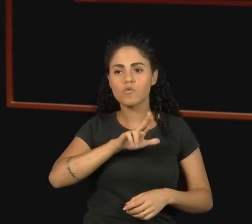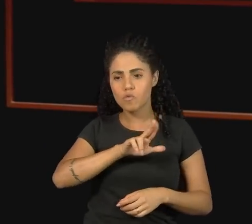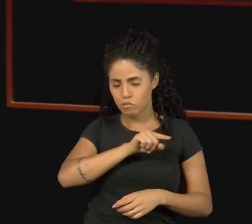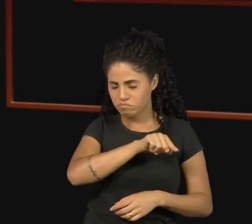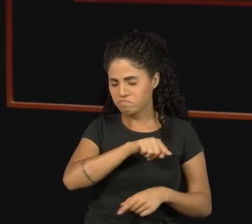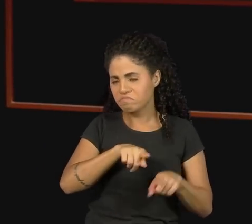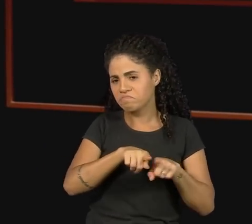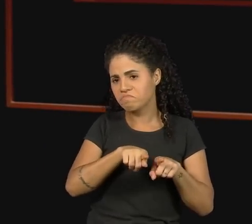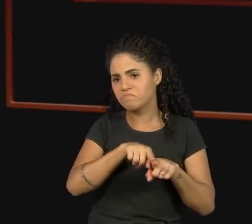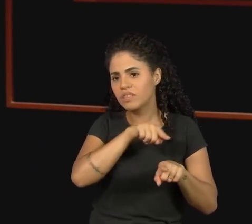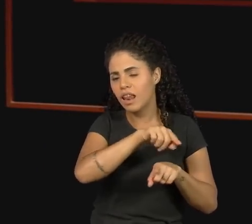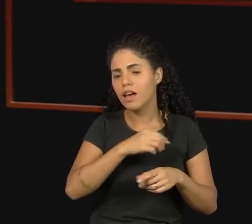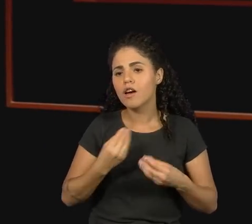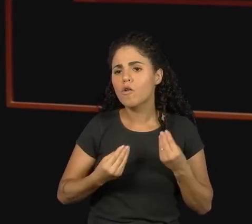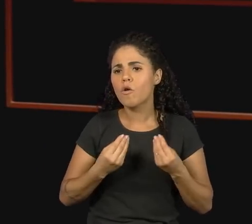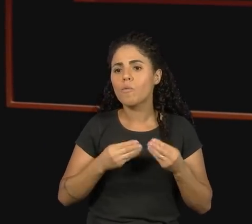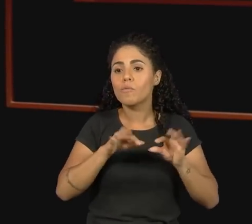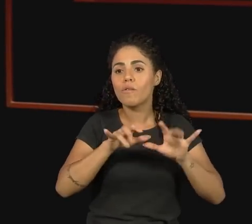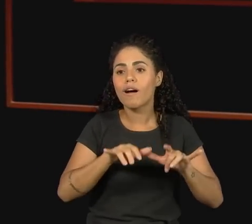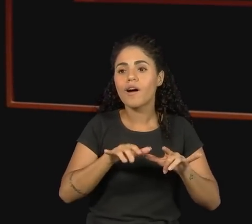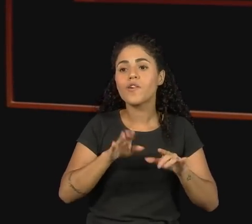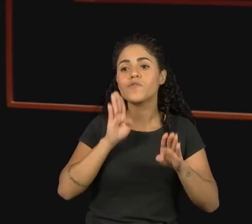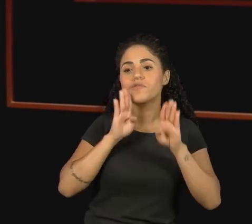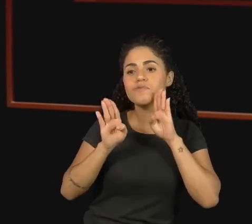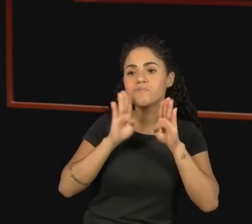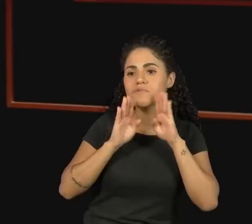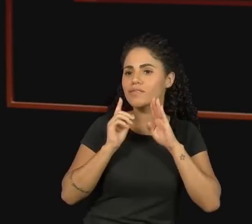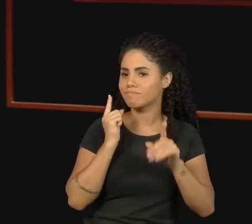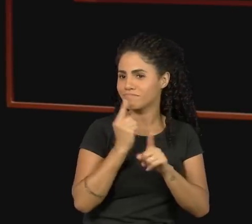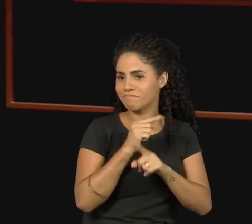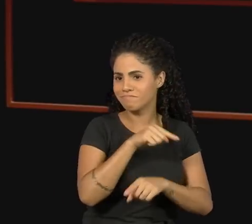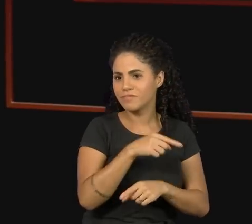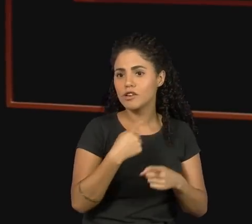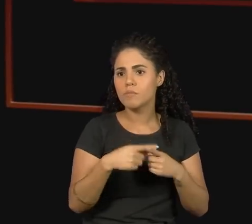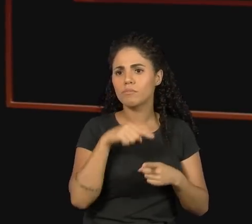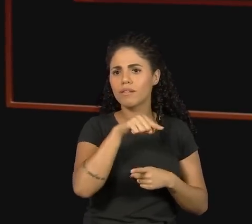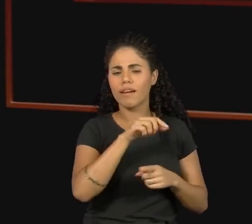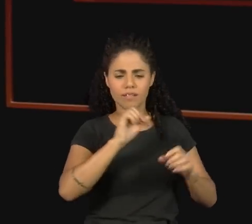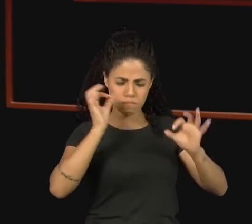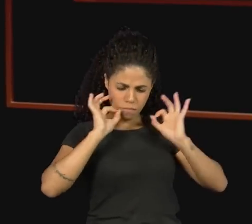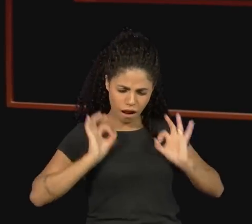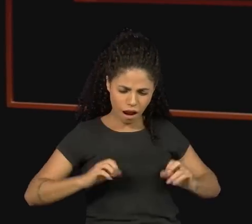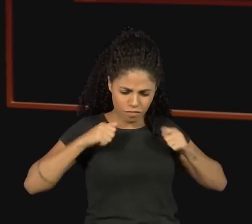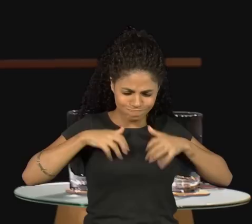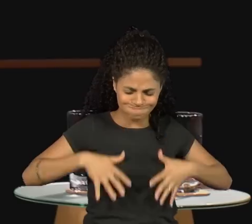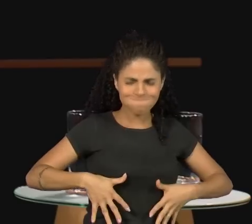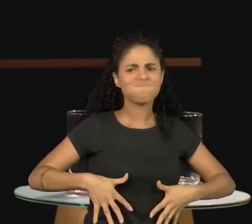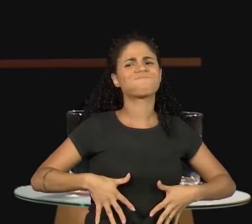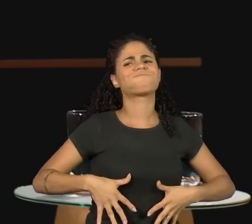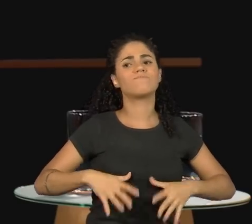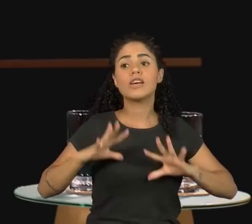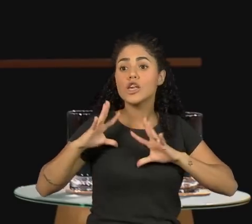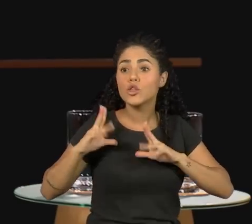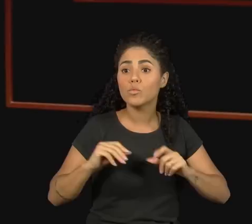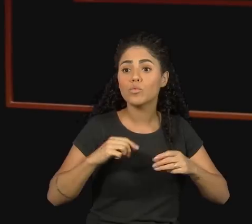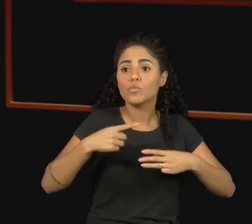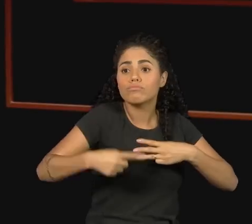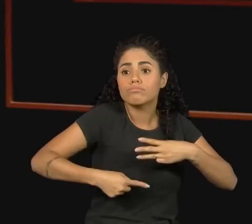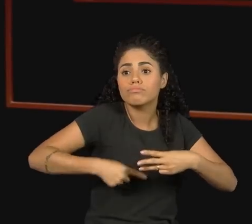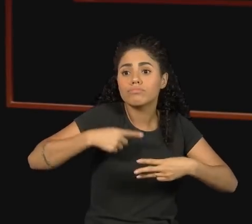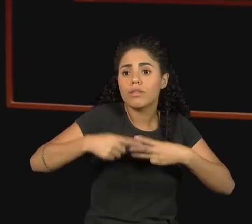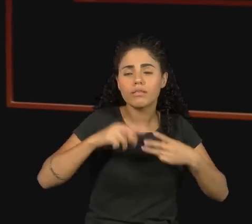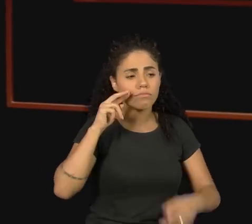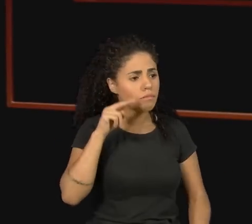Crelli pelo Facebook, porque ele é um grande figurinista e ele faz tudo com sucata. E